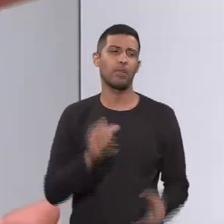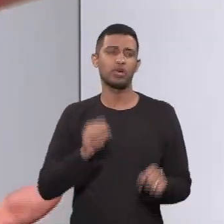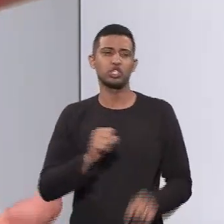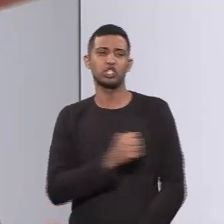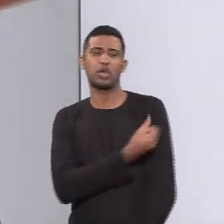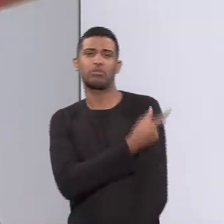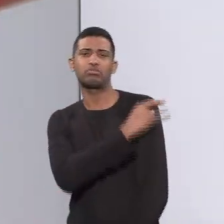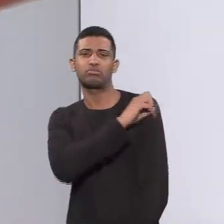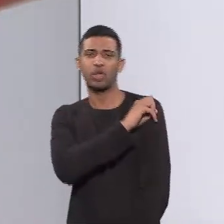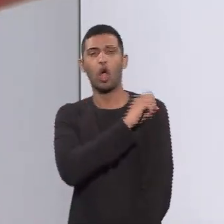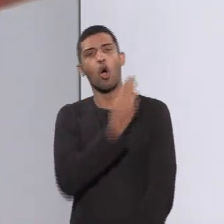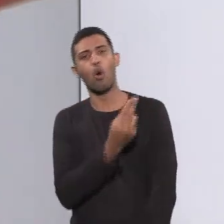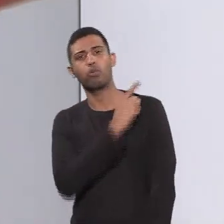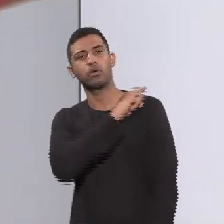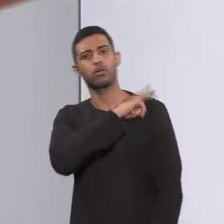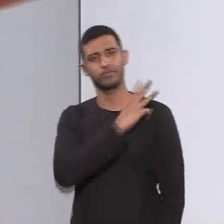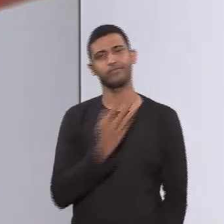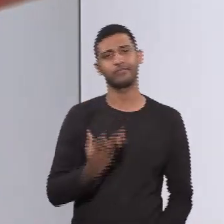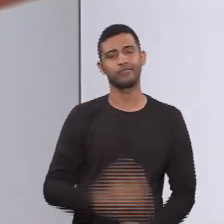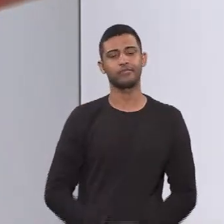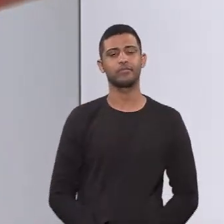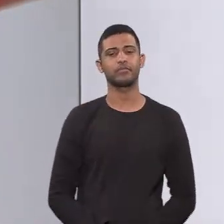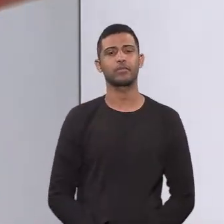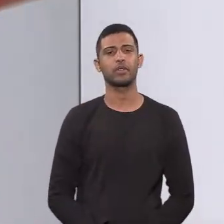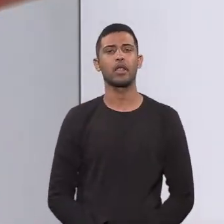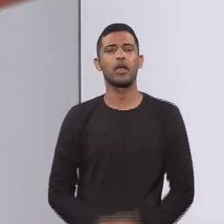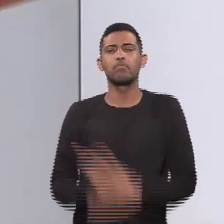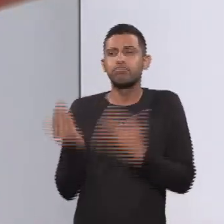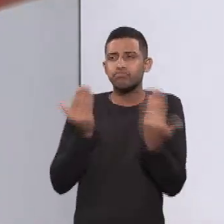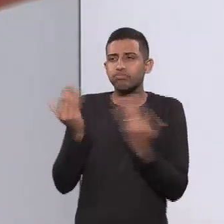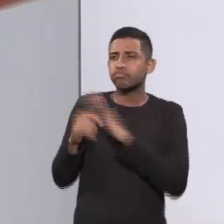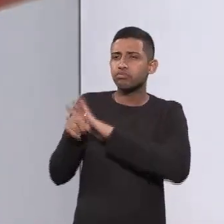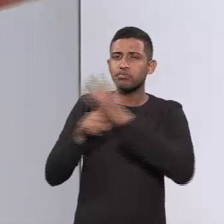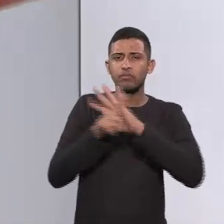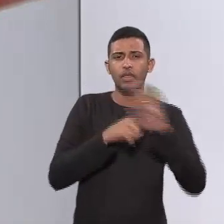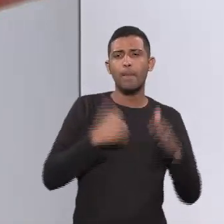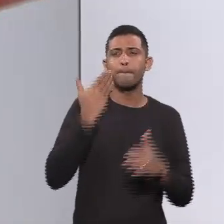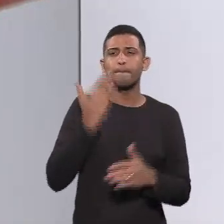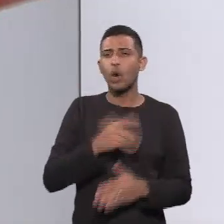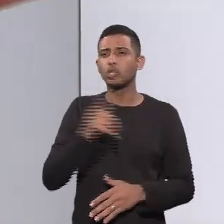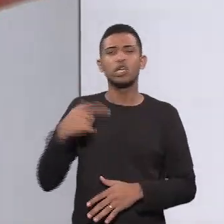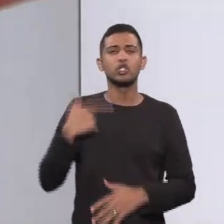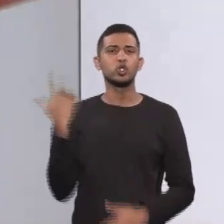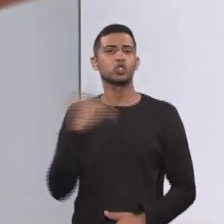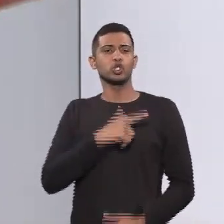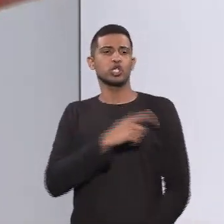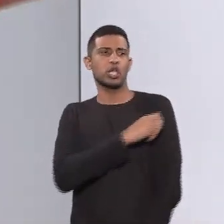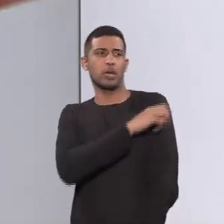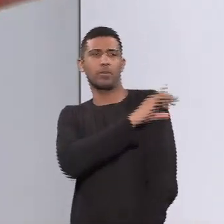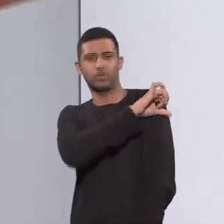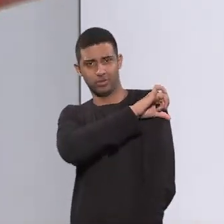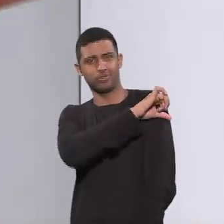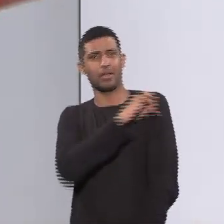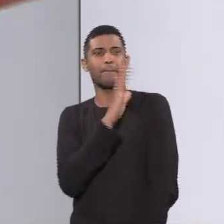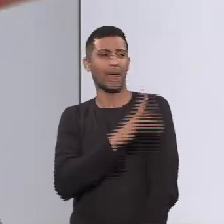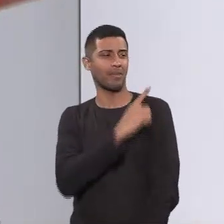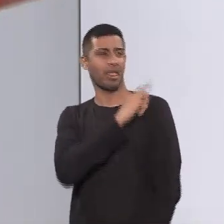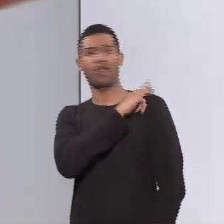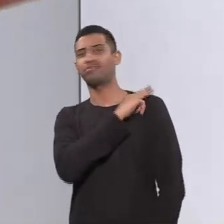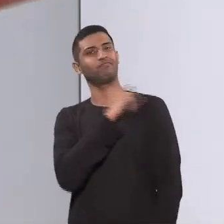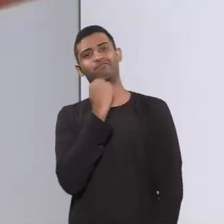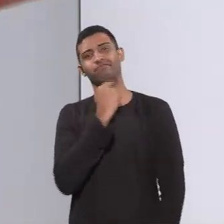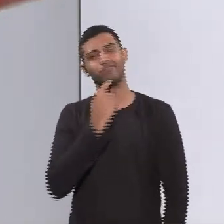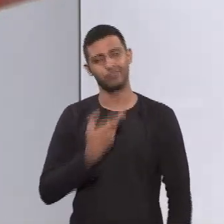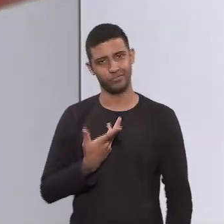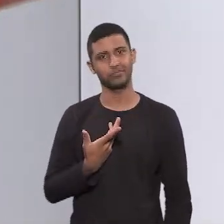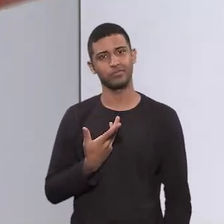no ensino fundamental ou no ensino médio. Os dados apontam, de maneira geral, que eles concluíam o ensino fundamental, mas não chegavam ao ensino médio. Então, nós temos hoje